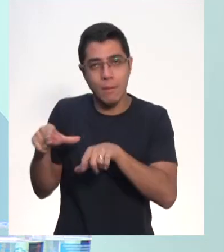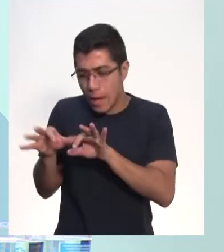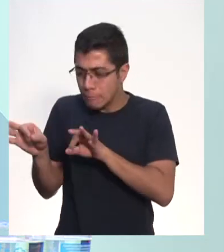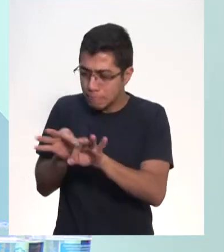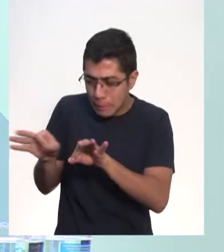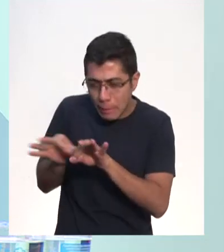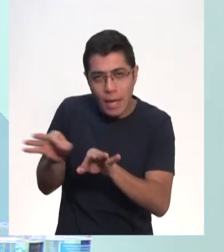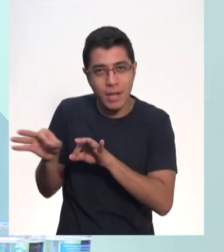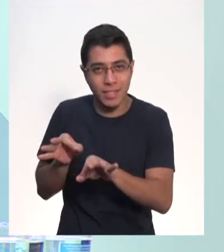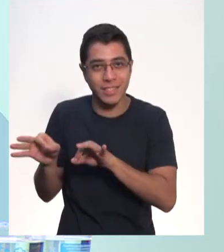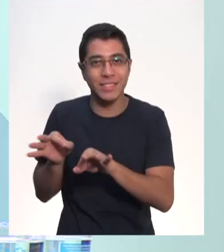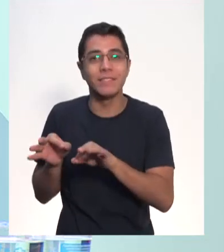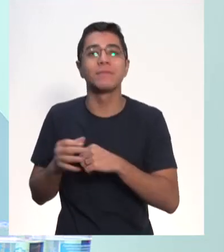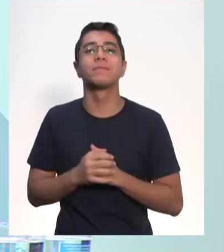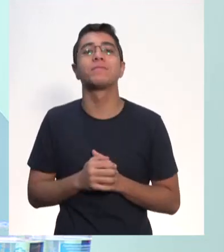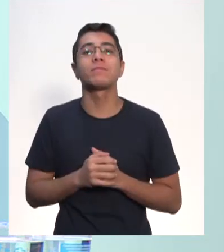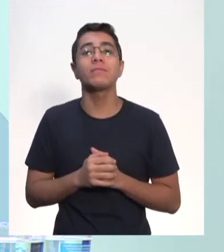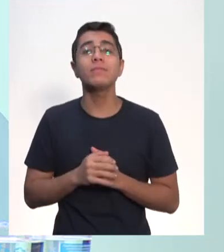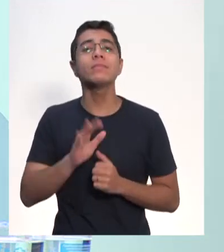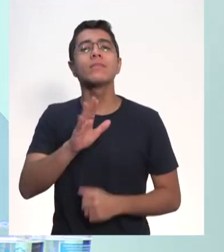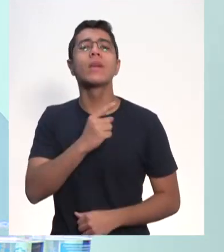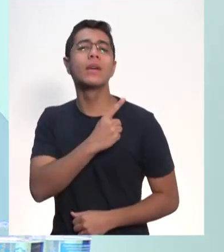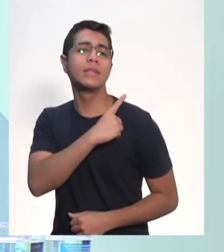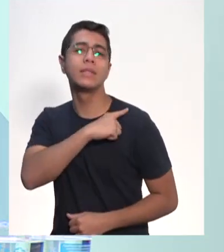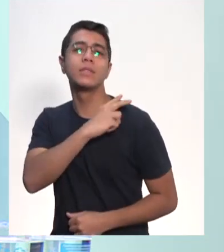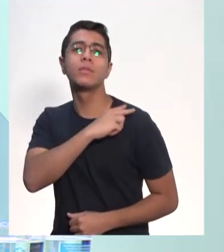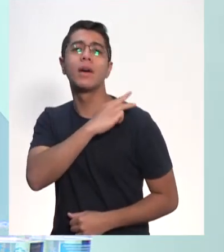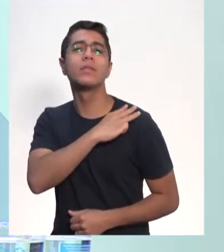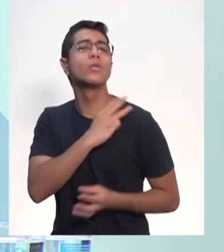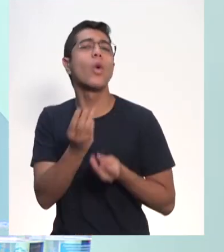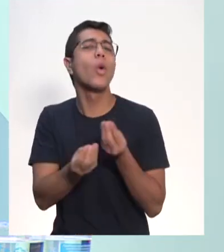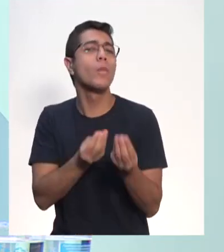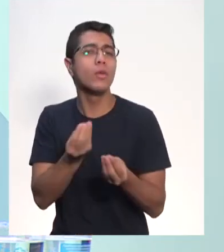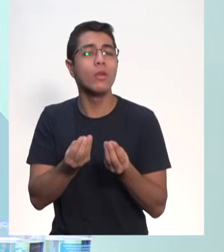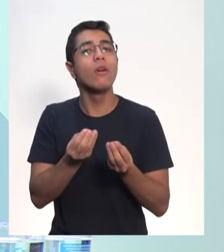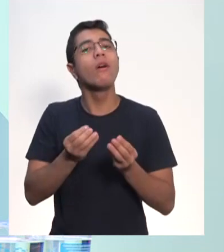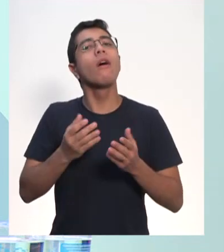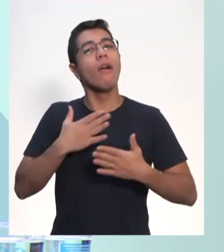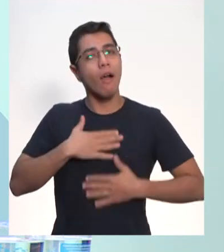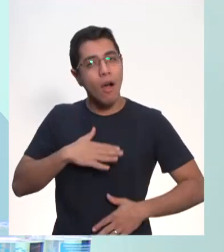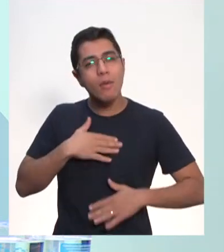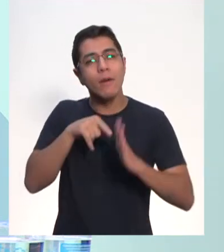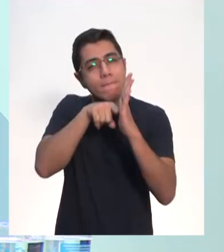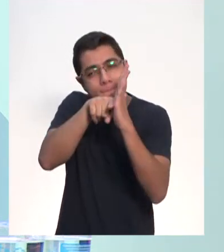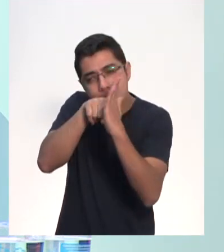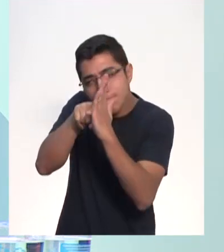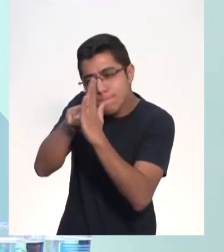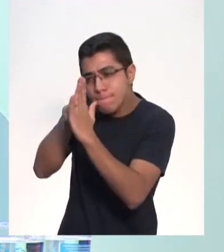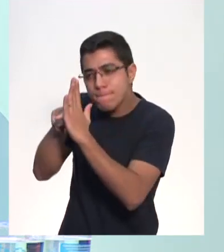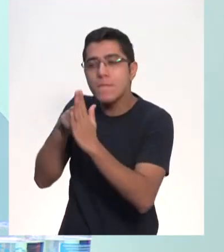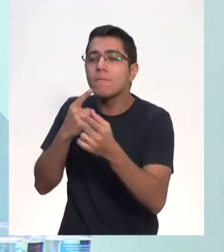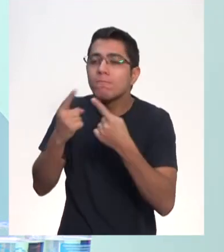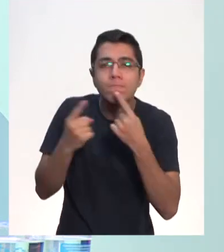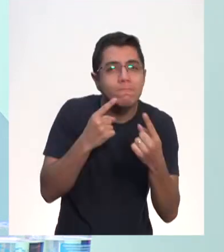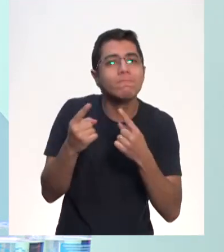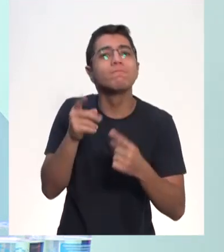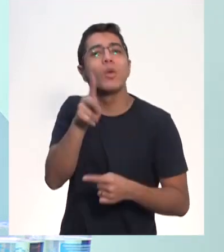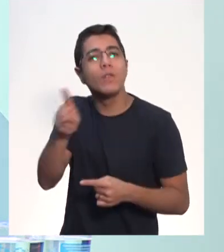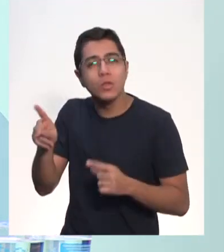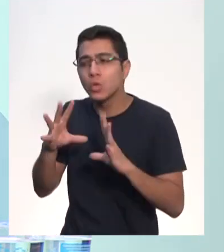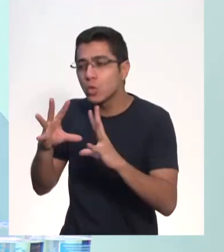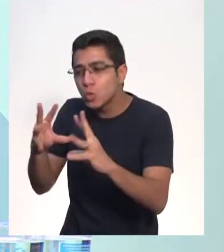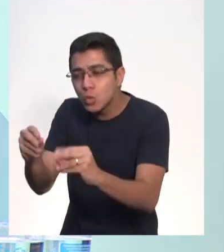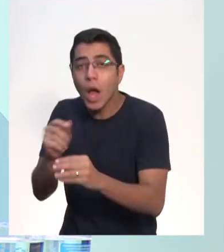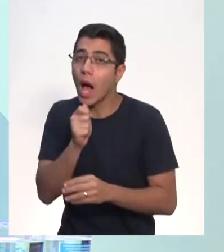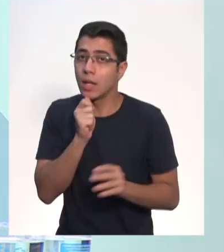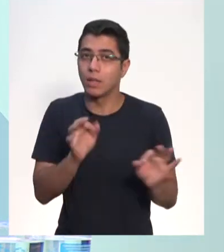estamos recebendo aí contribuições preciosas de todos vocês, e a ideia é que ele também seja homologado esse ano. Também